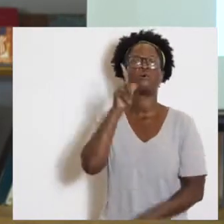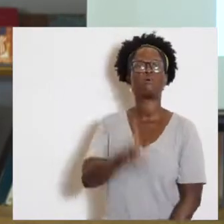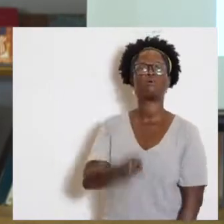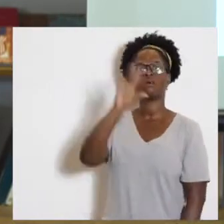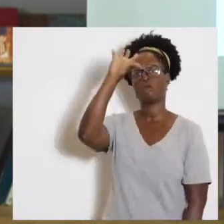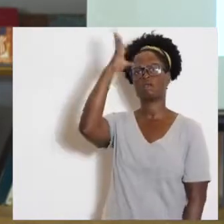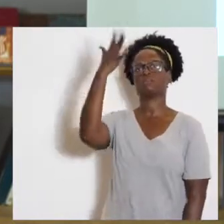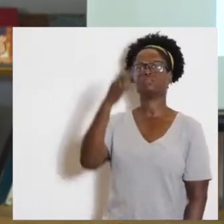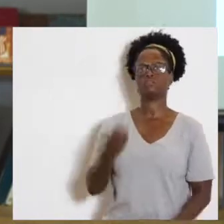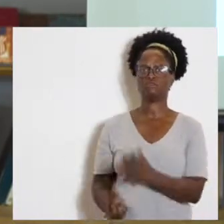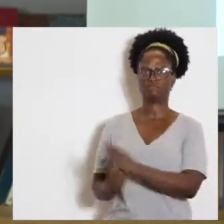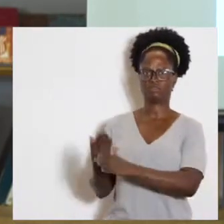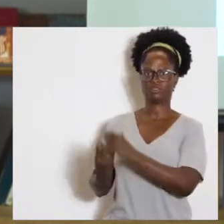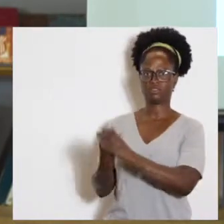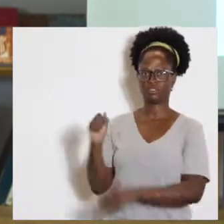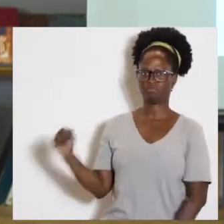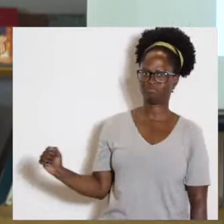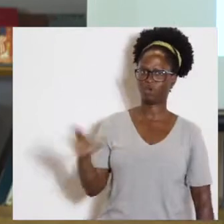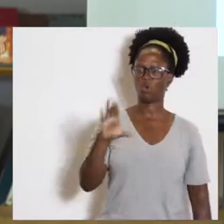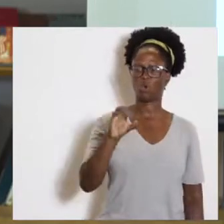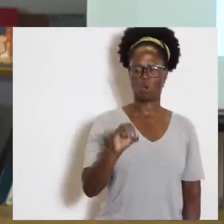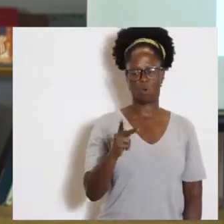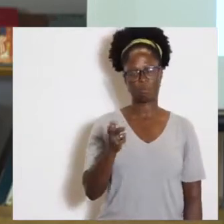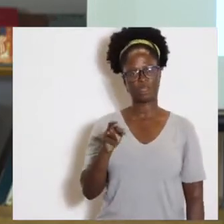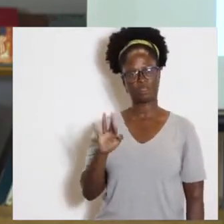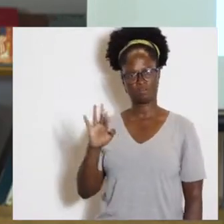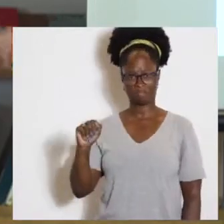o sarau da cooperifa